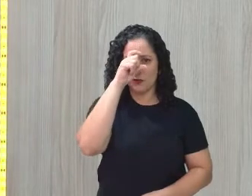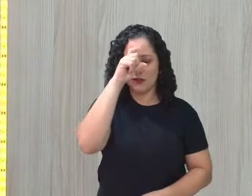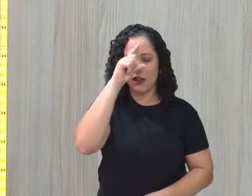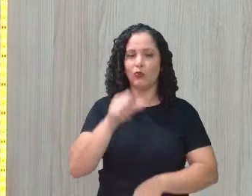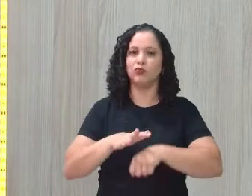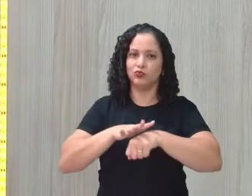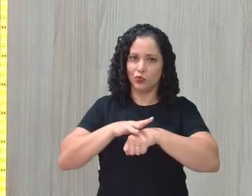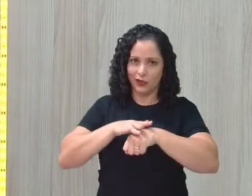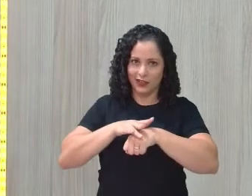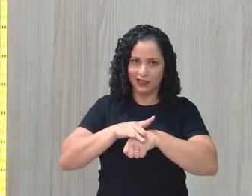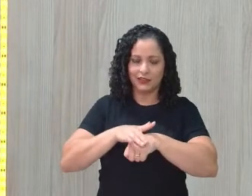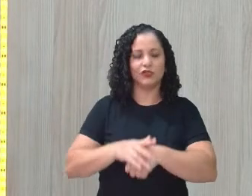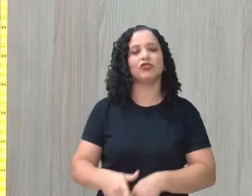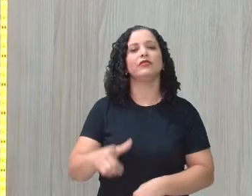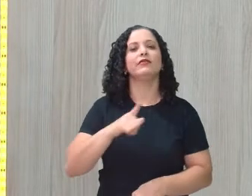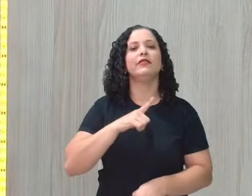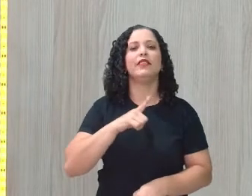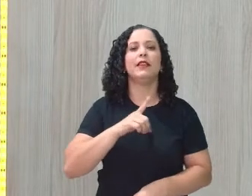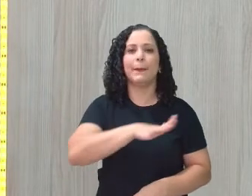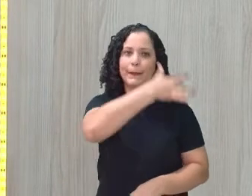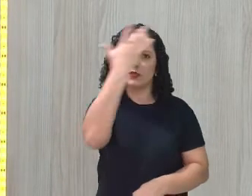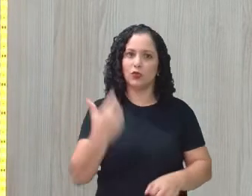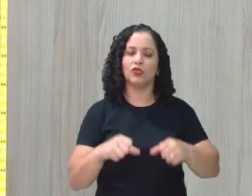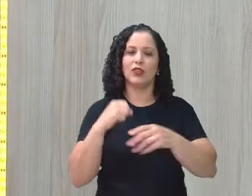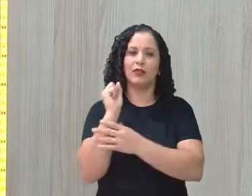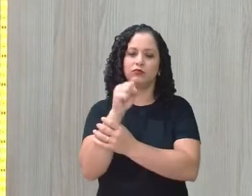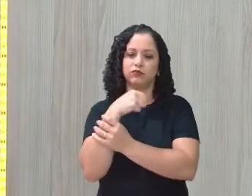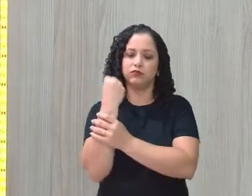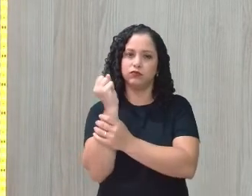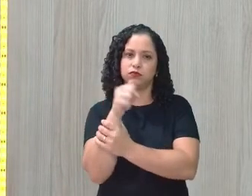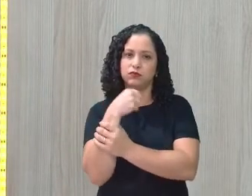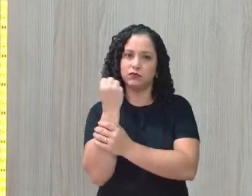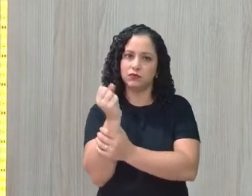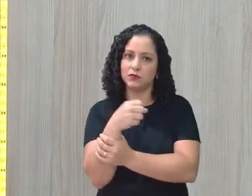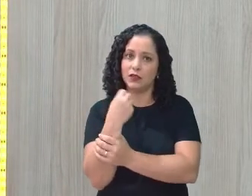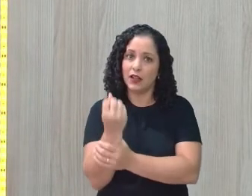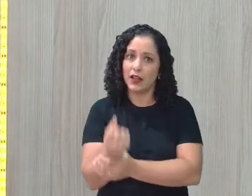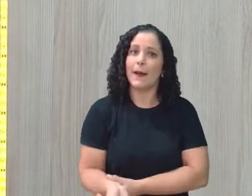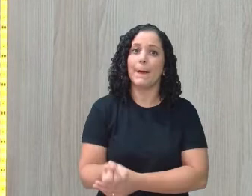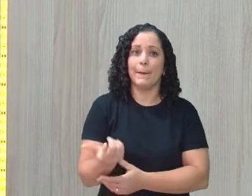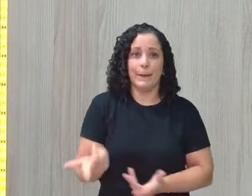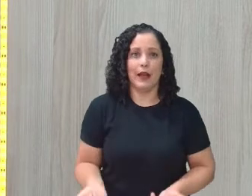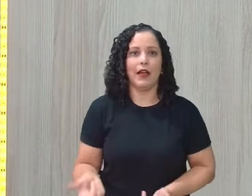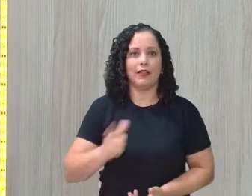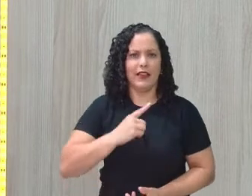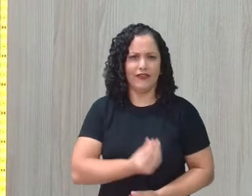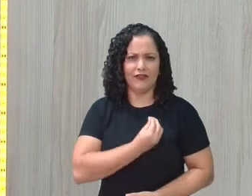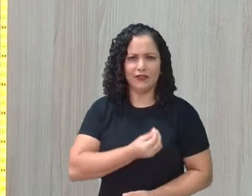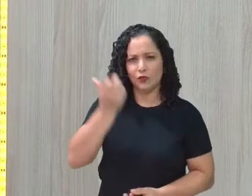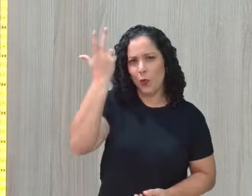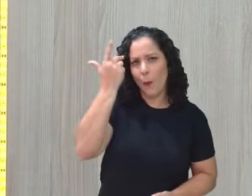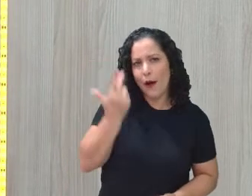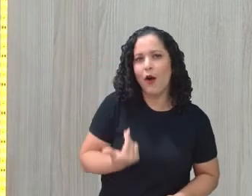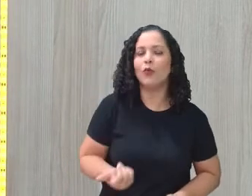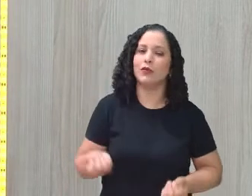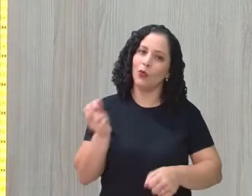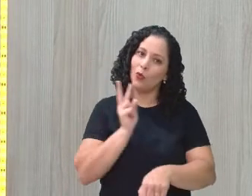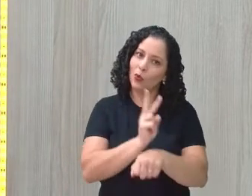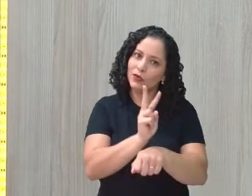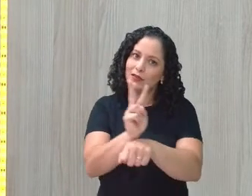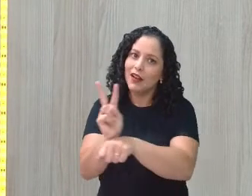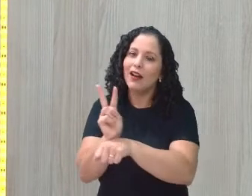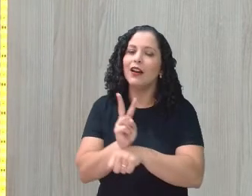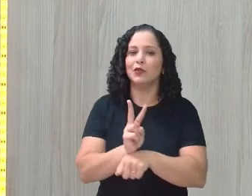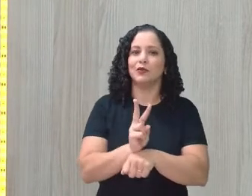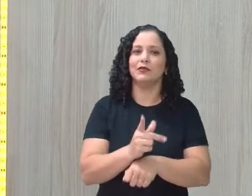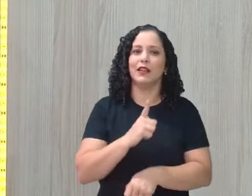pessoas fazendo fisioterapia para voltar às suas atividades normais. Então, pessoal, se cuidem, mesmo